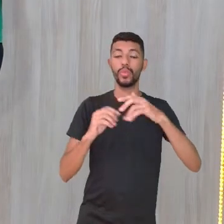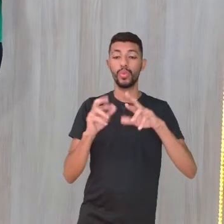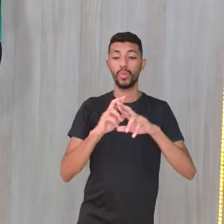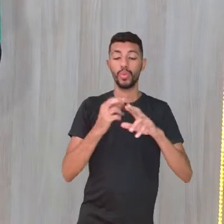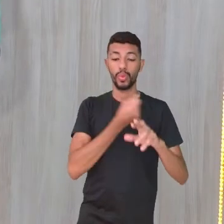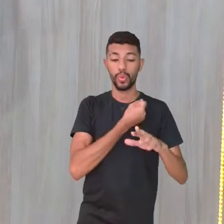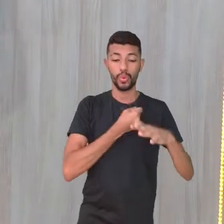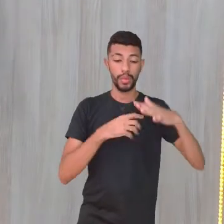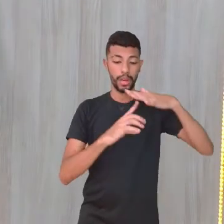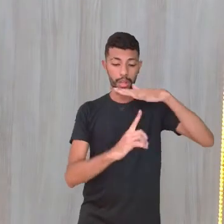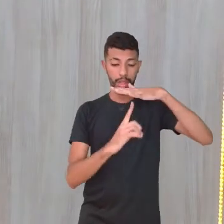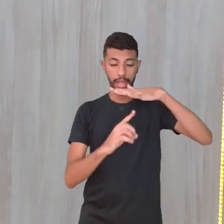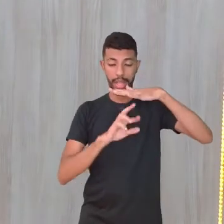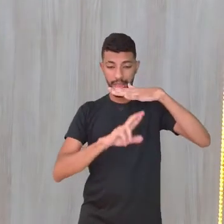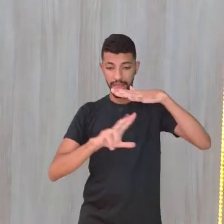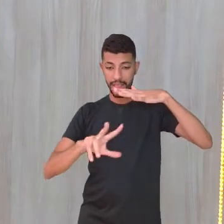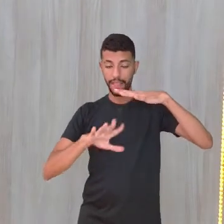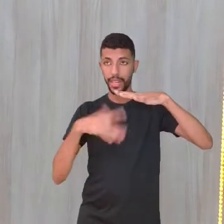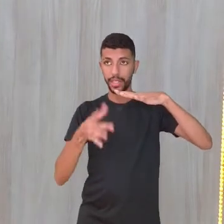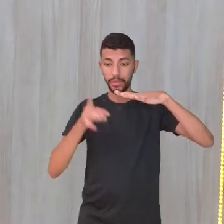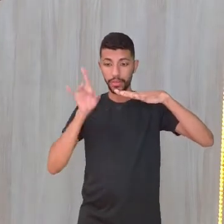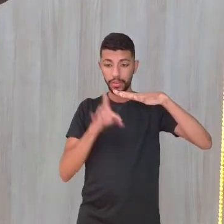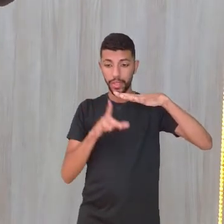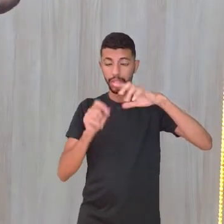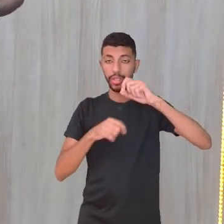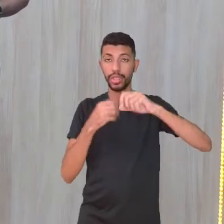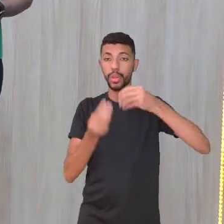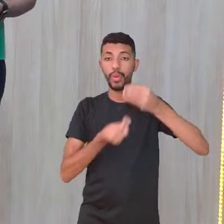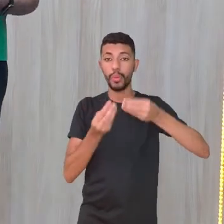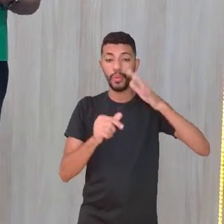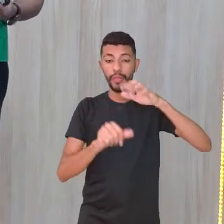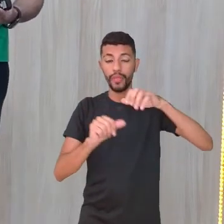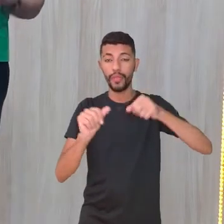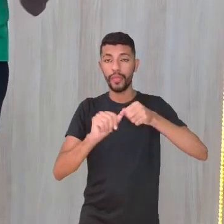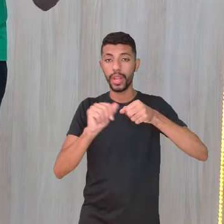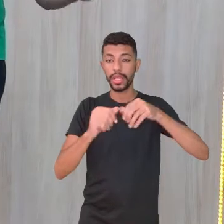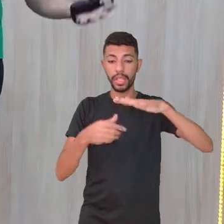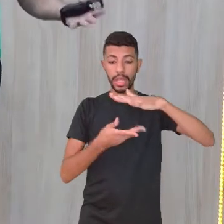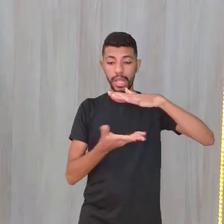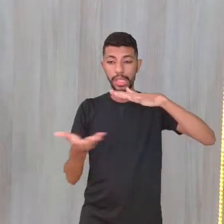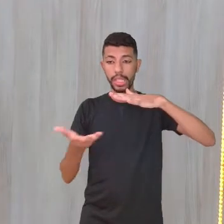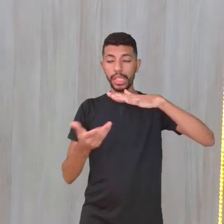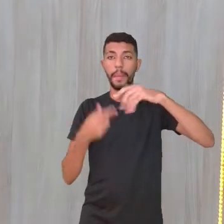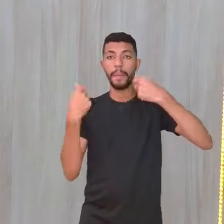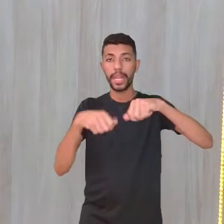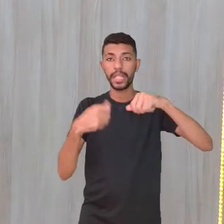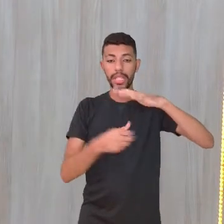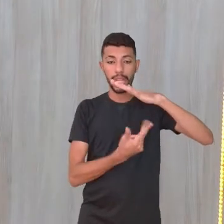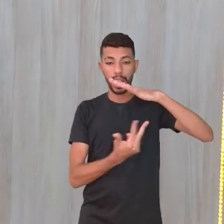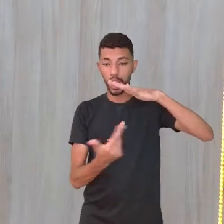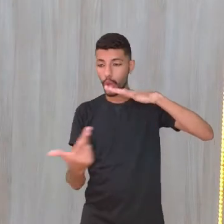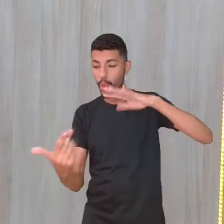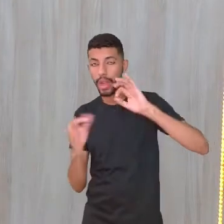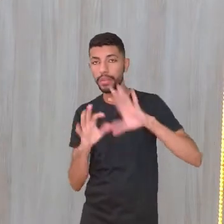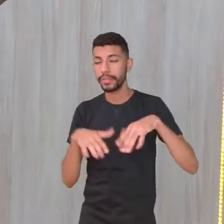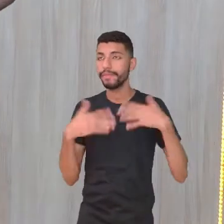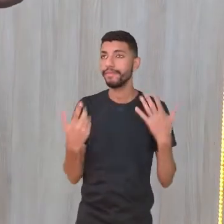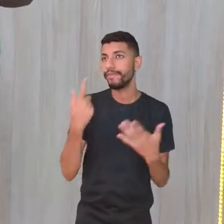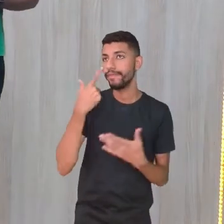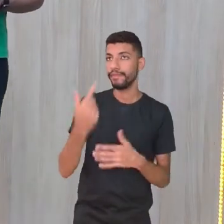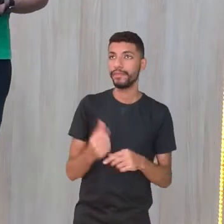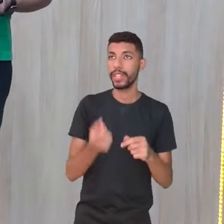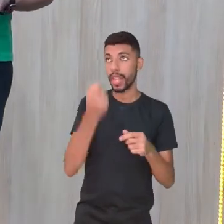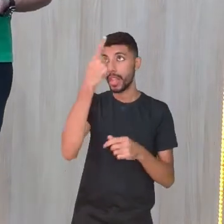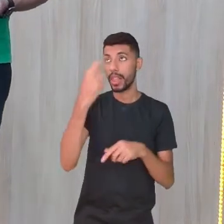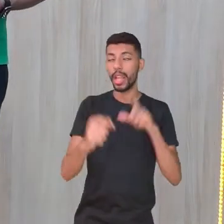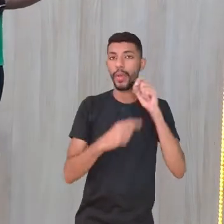diferentes, aí você vai deixar eles iguais, porque iguais a gente já sabe responder. Então, a ideia é deixar os